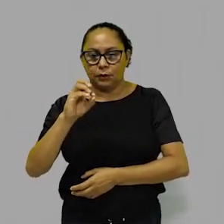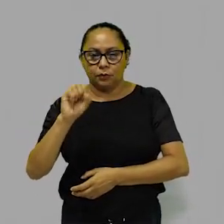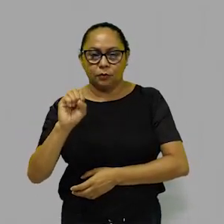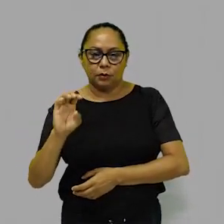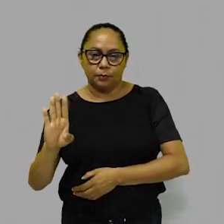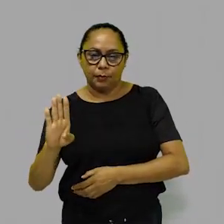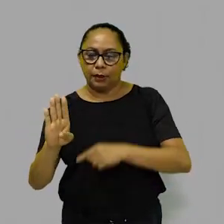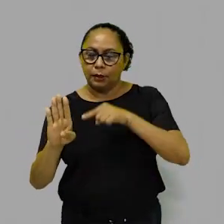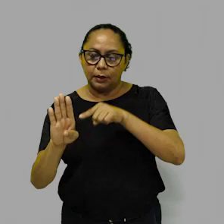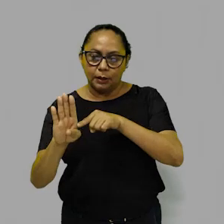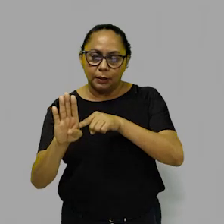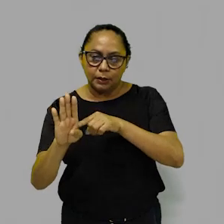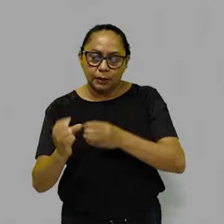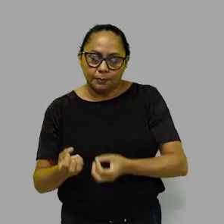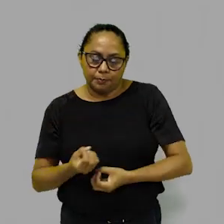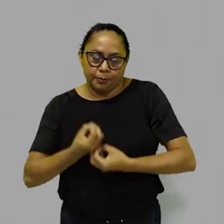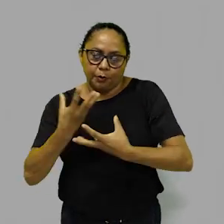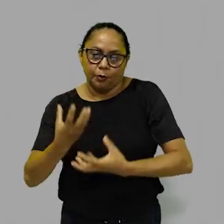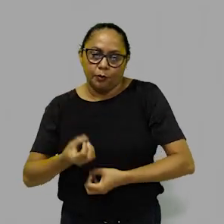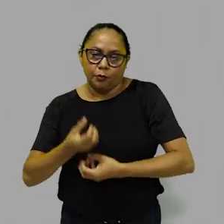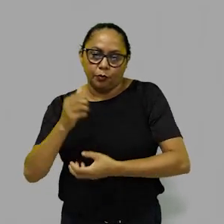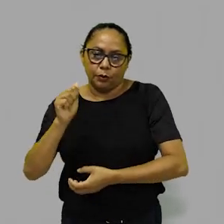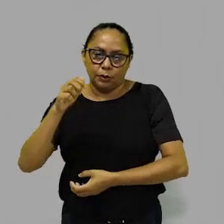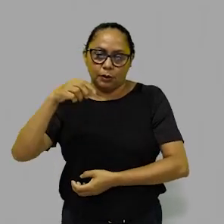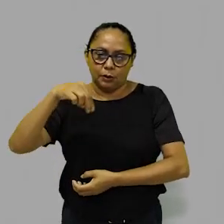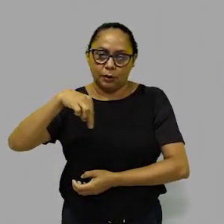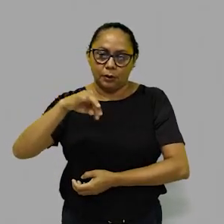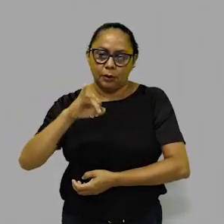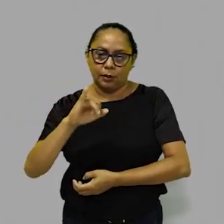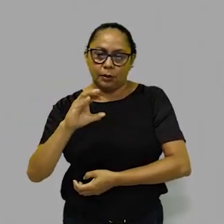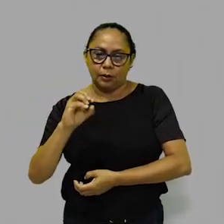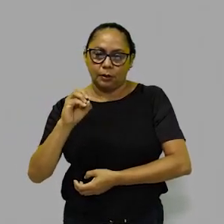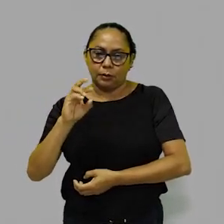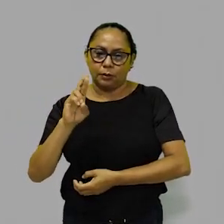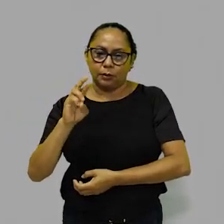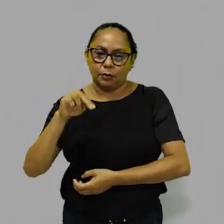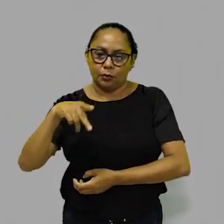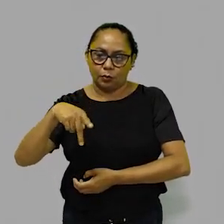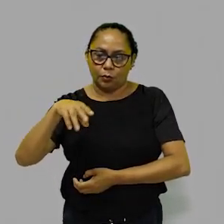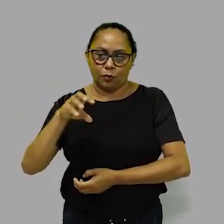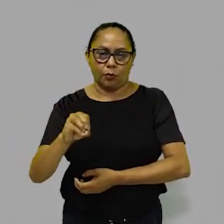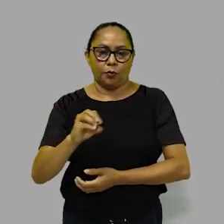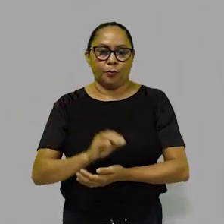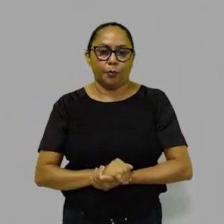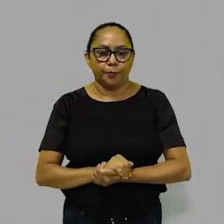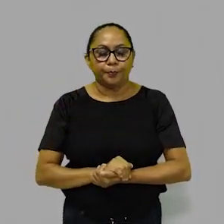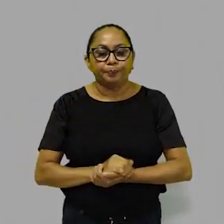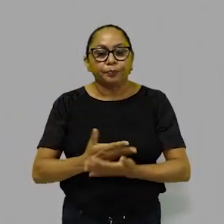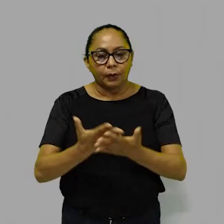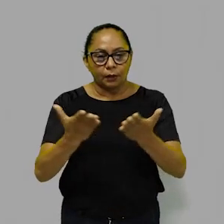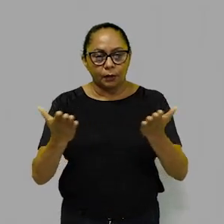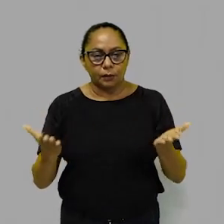o anticorpo. E esse anticorpo também vai atacar a célula invasora. Pessoal,